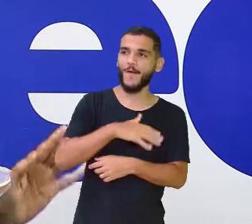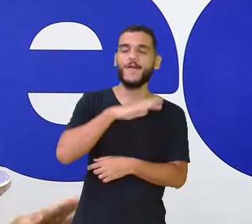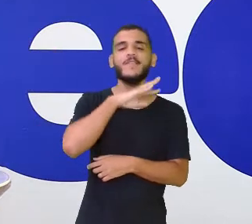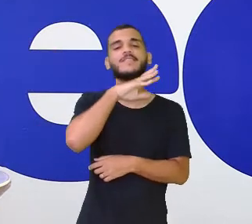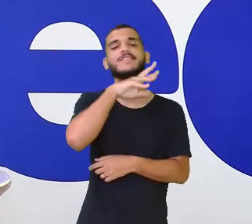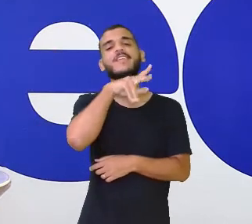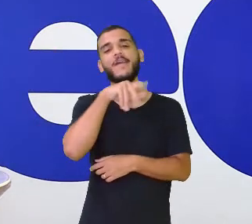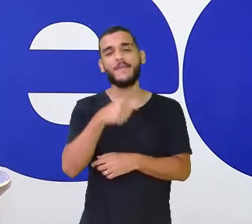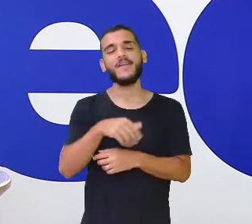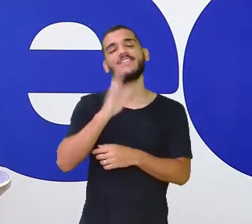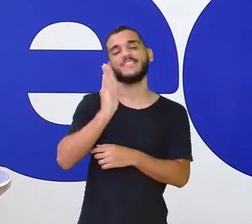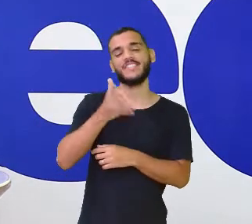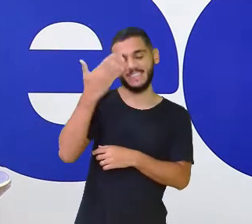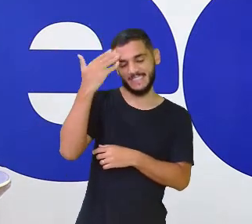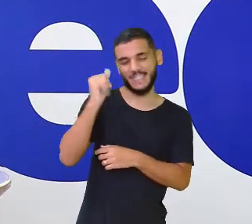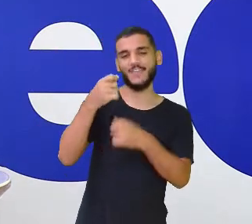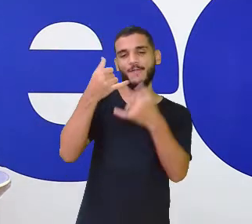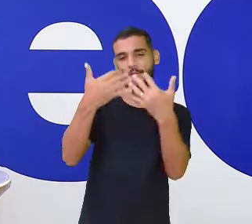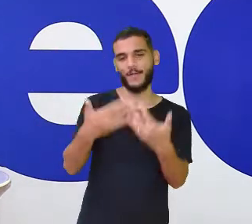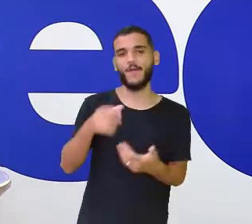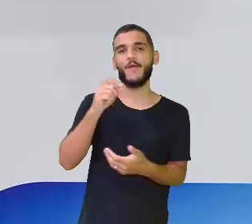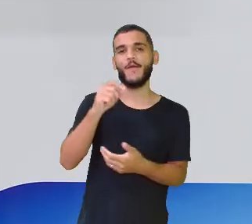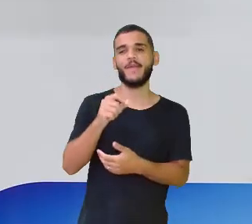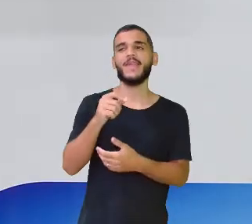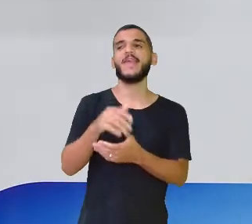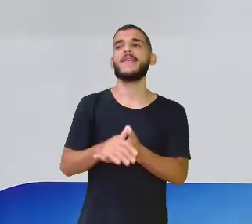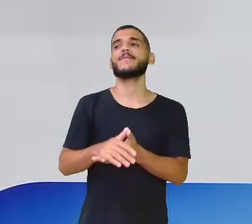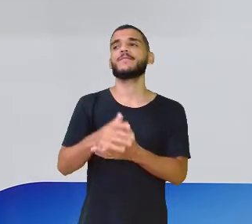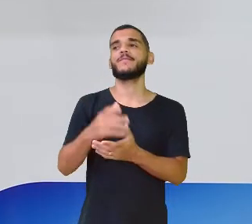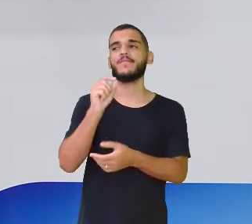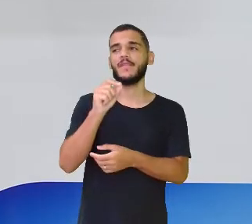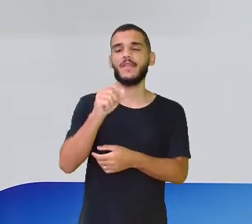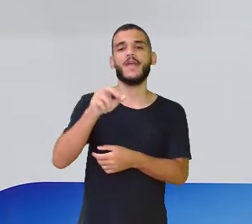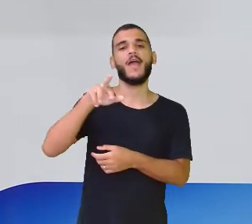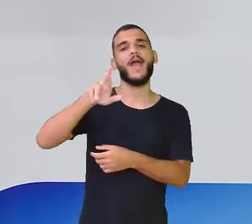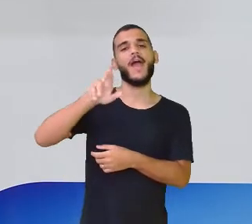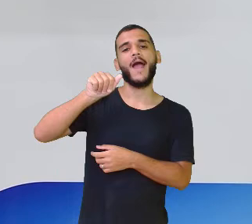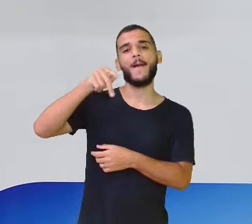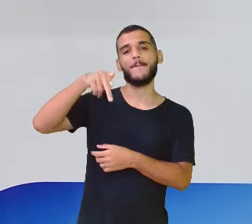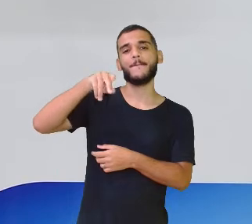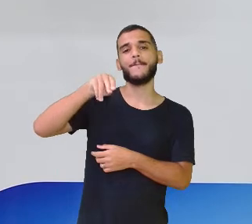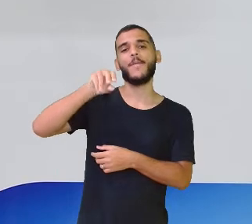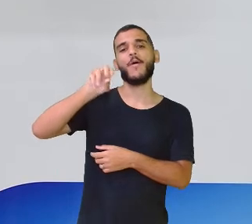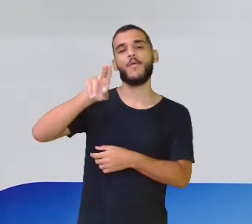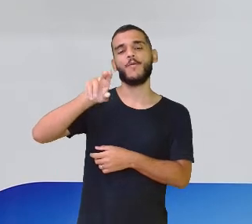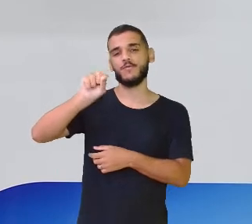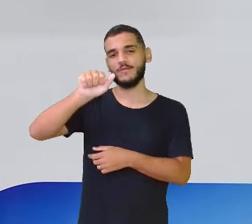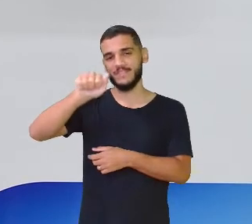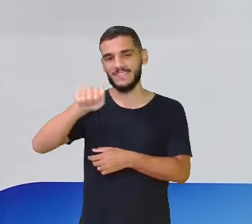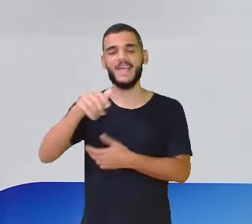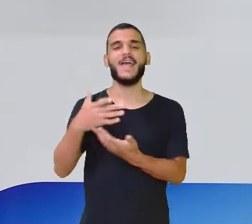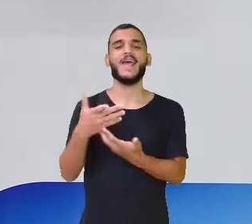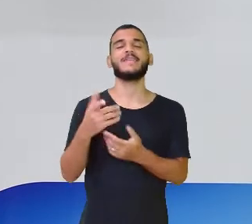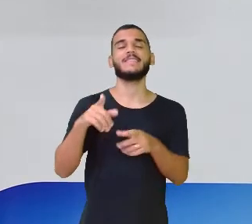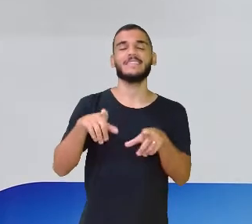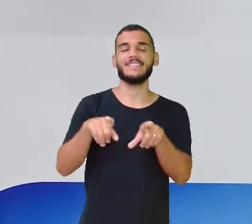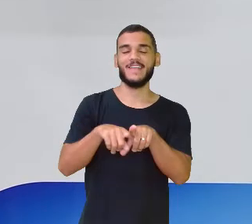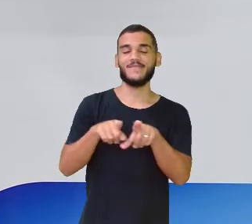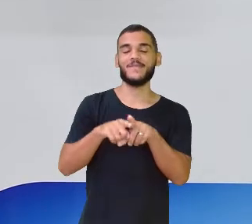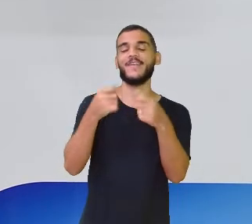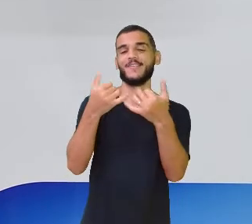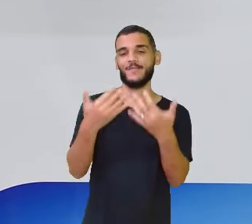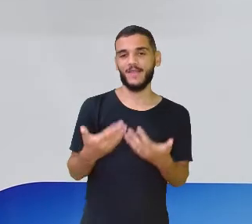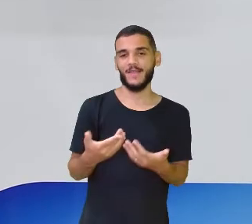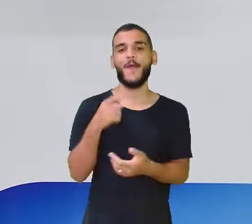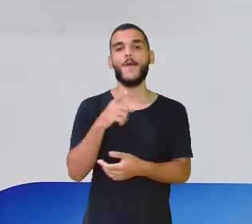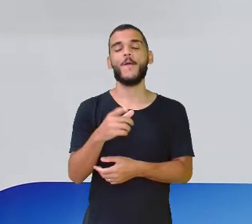da raposa, né? Já, porque ó, o nosso conteúdo é esse aqui, tá? E tem tudo a ver com o animal, né? Porque a gente vai falar de seres bióticos